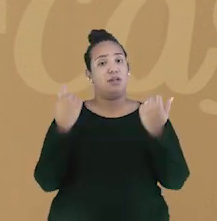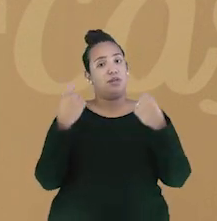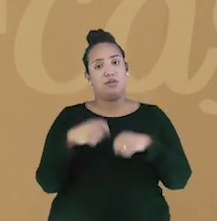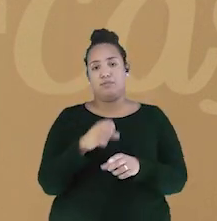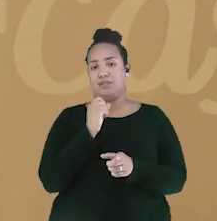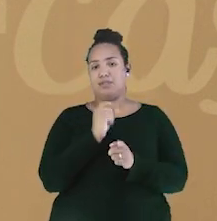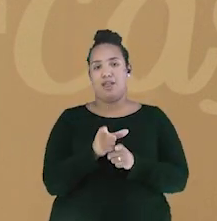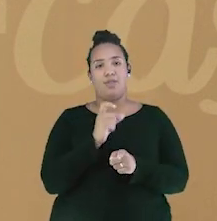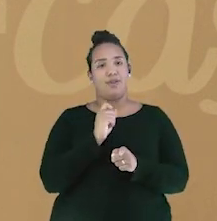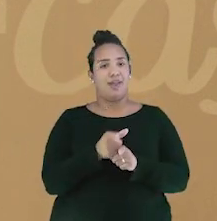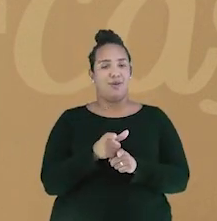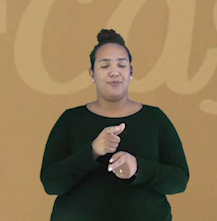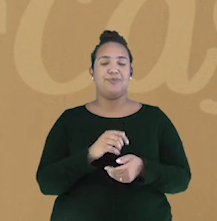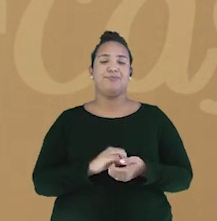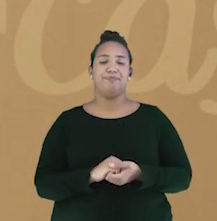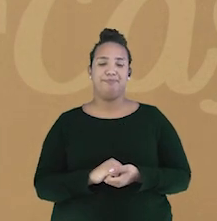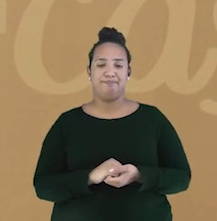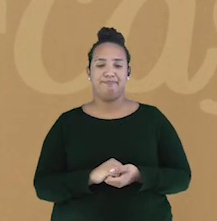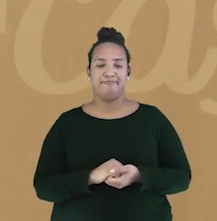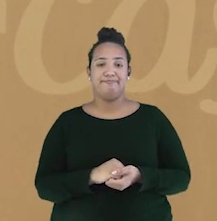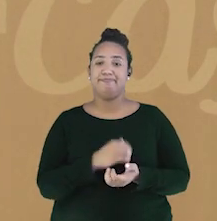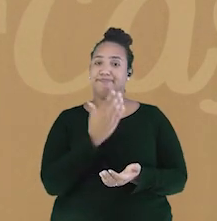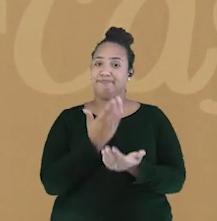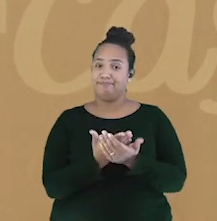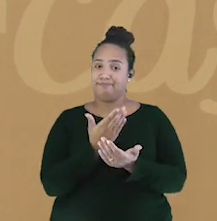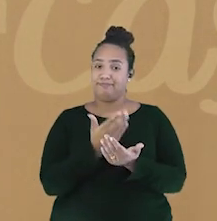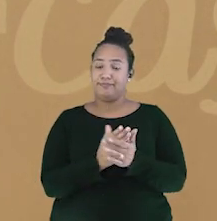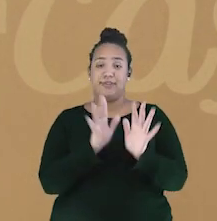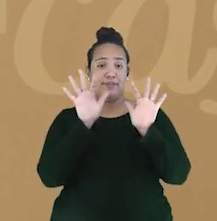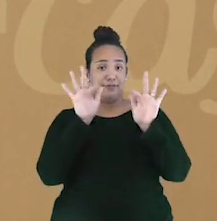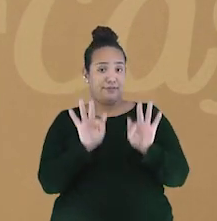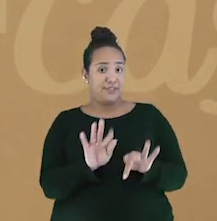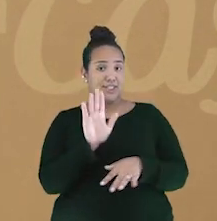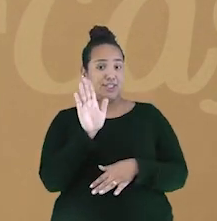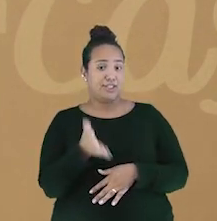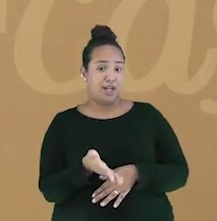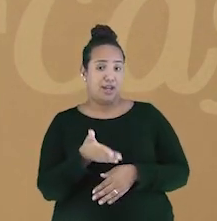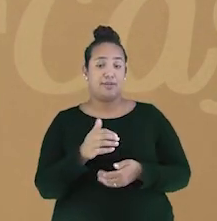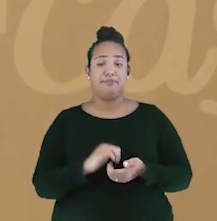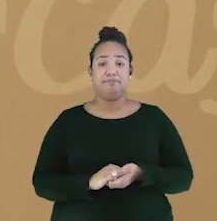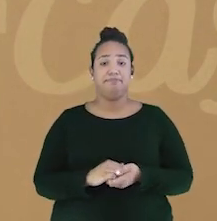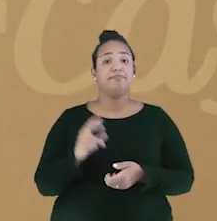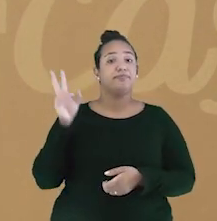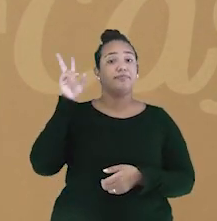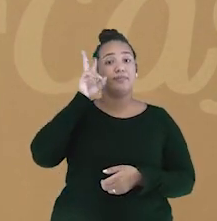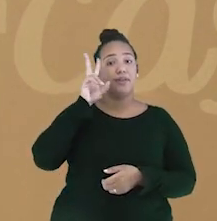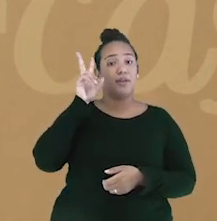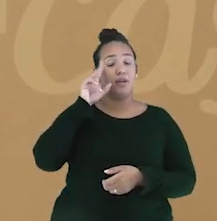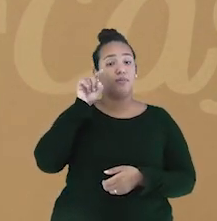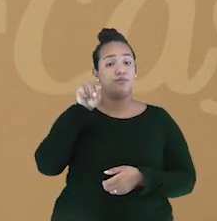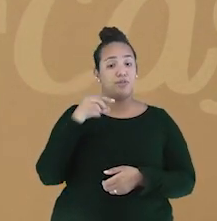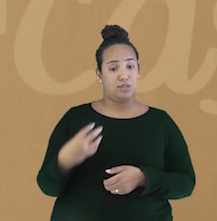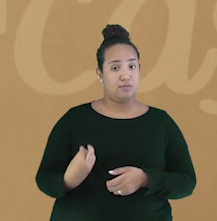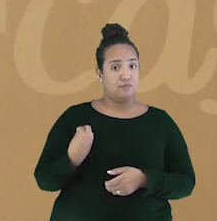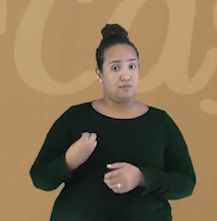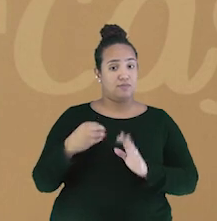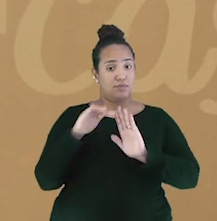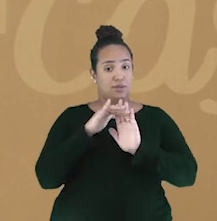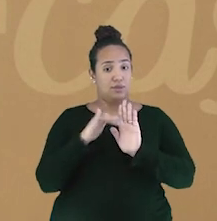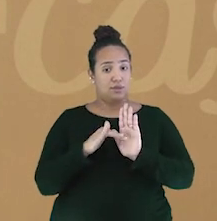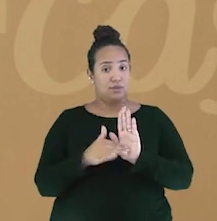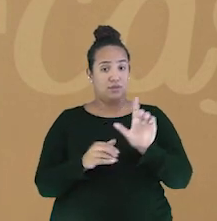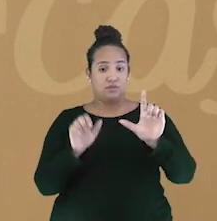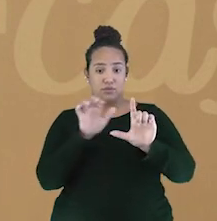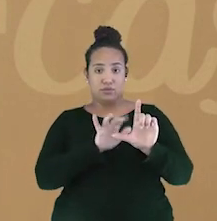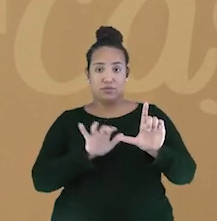aluguel nossa aula está chegando ao fim não se esqueça de confirmar sua presença acessando